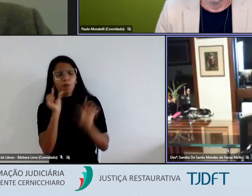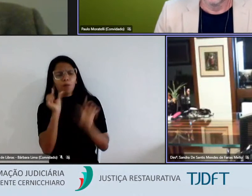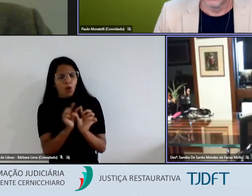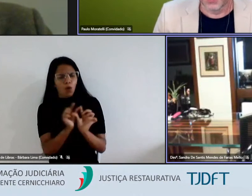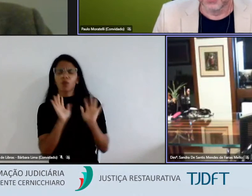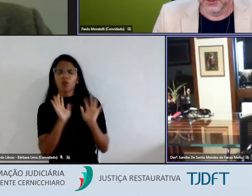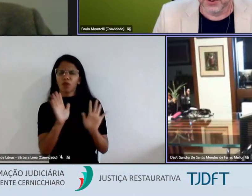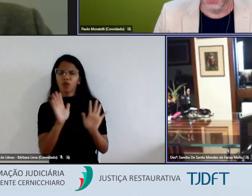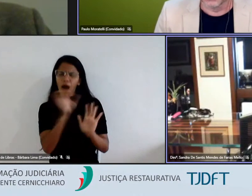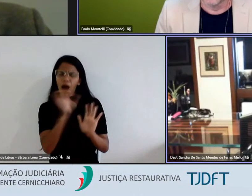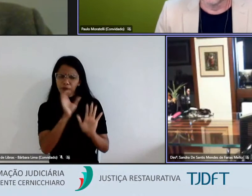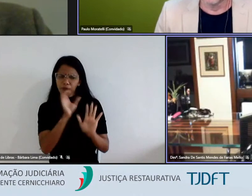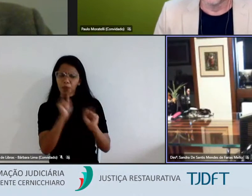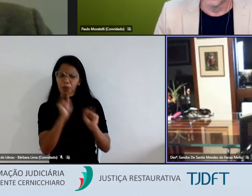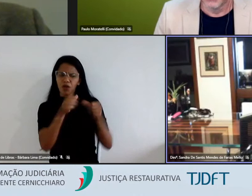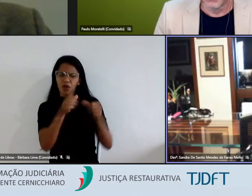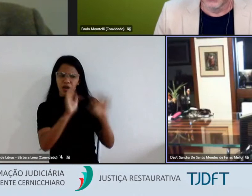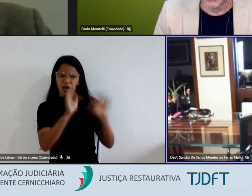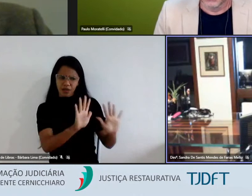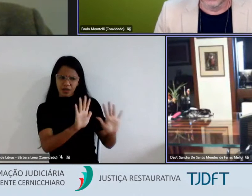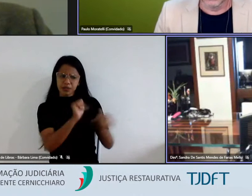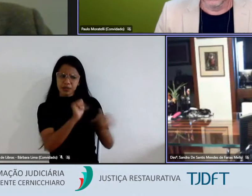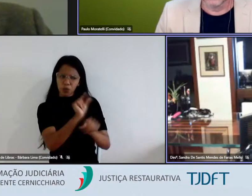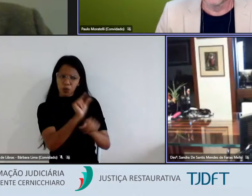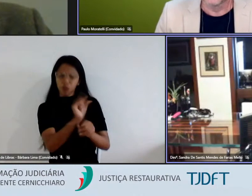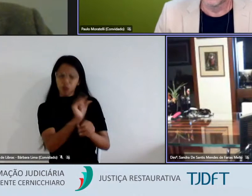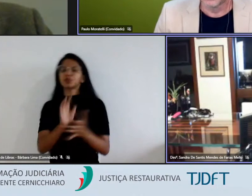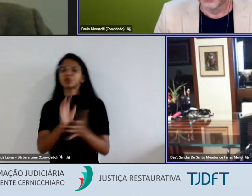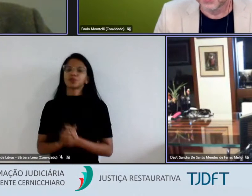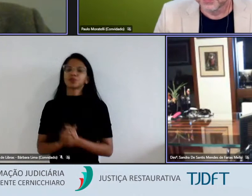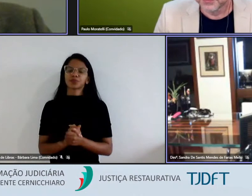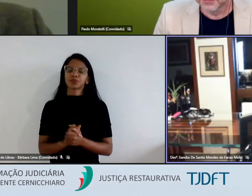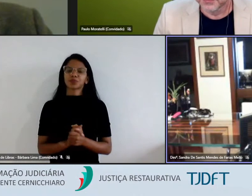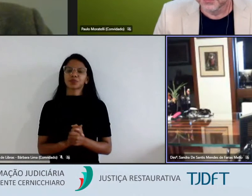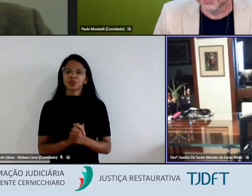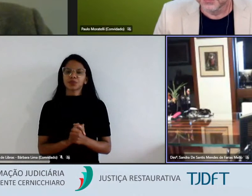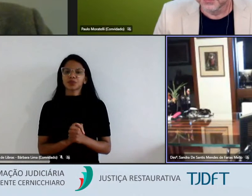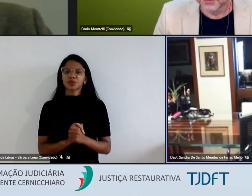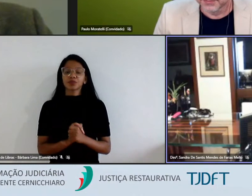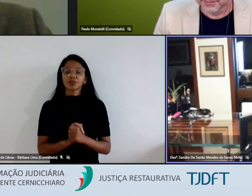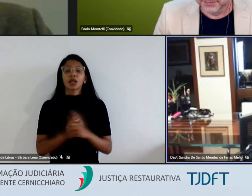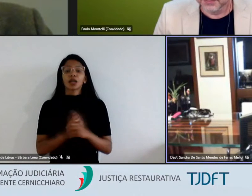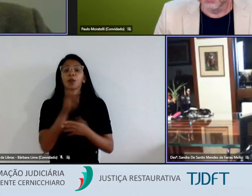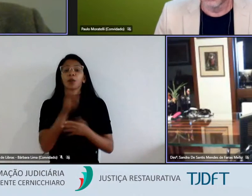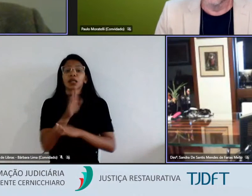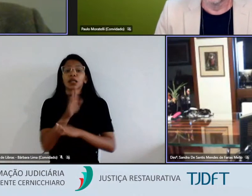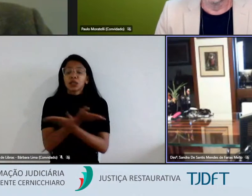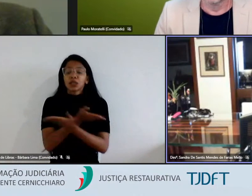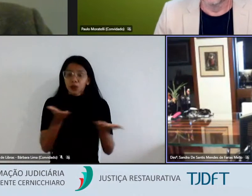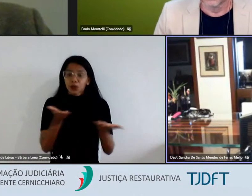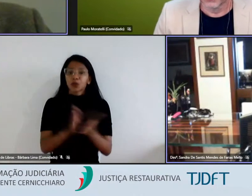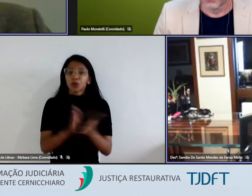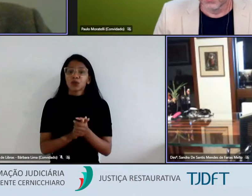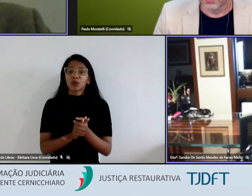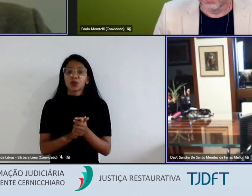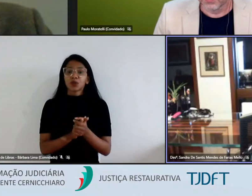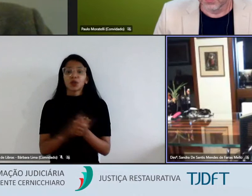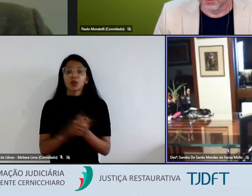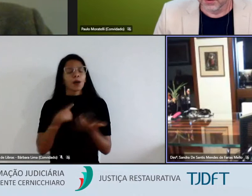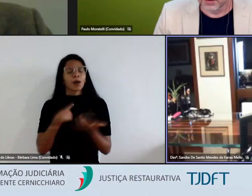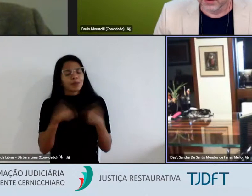rapidinho. Tá? Ele pode nos aguardar um minutinho. Ok. Boa tarde a todos. Eu devo reiterar o